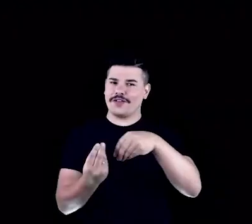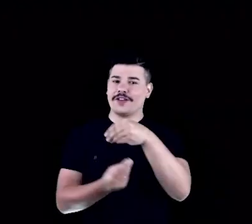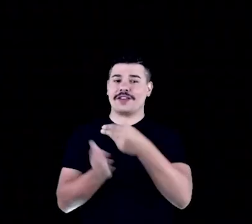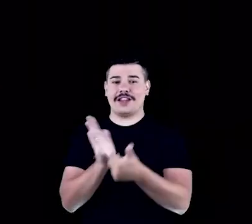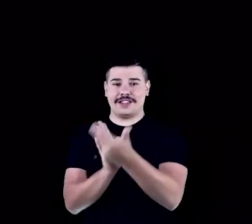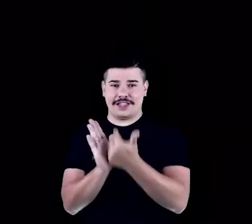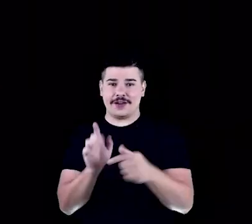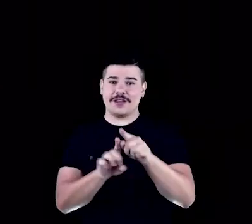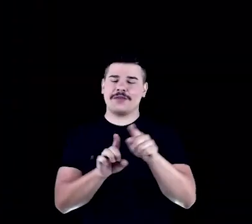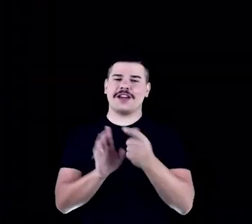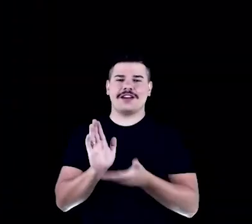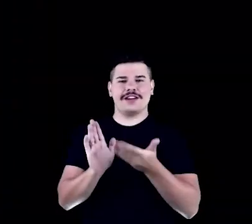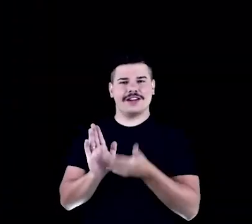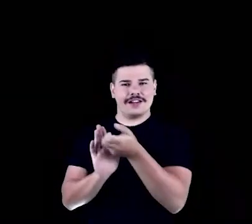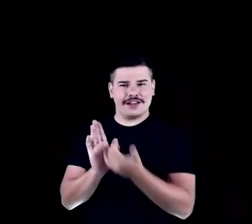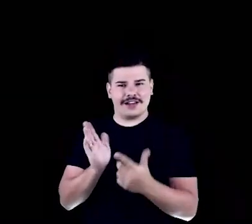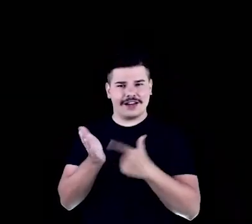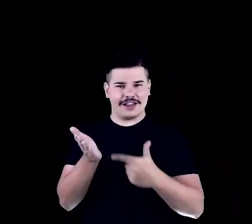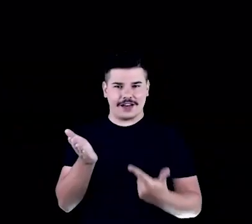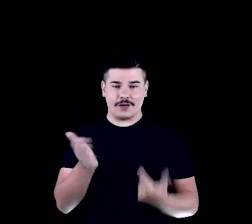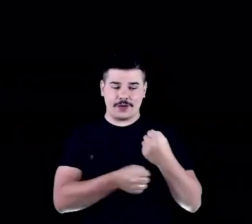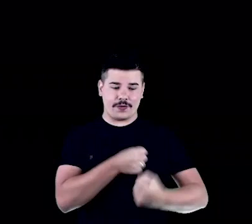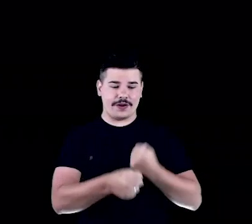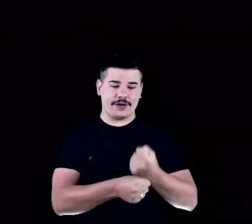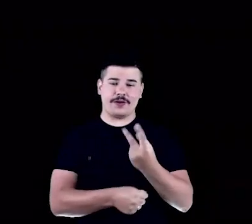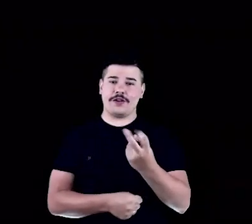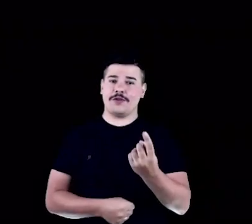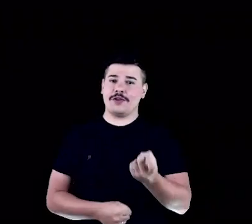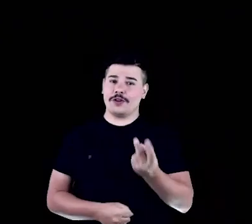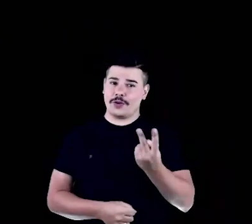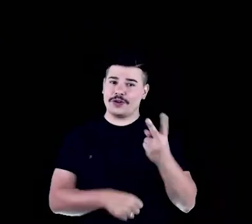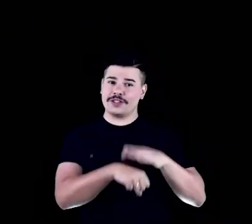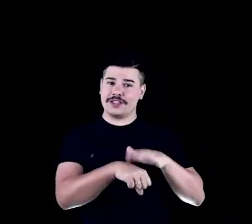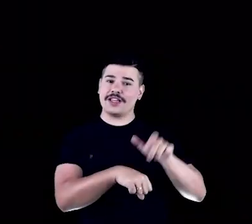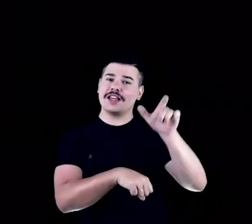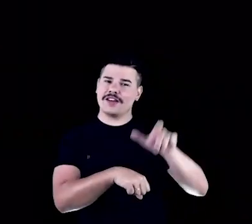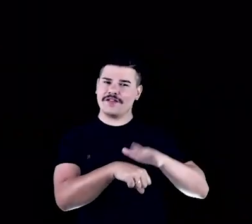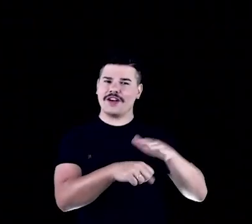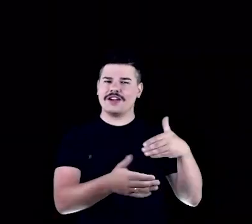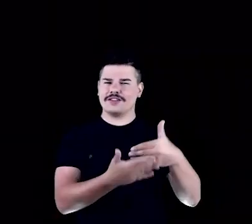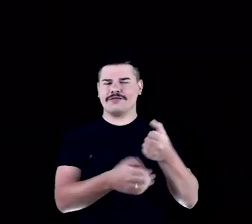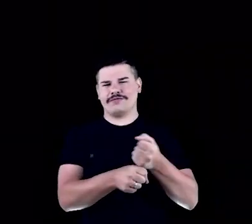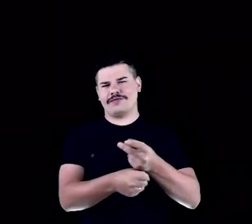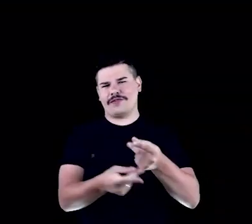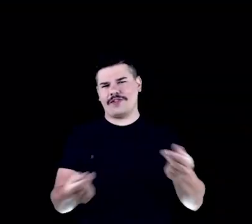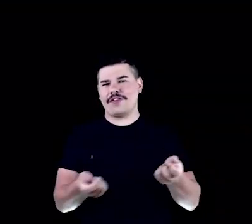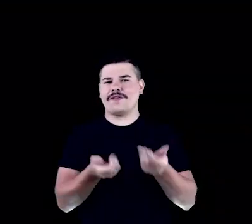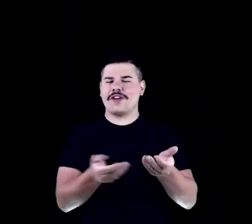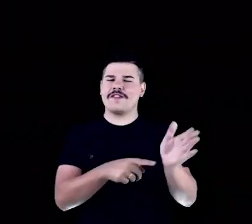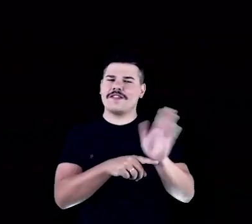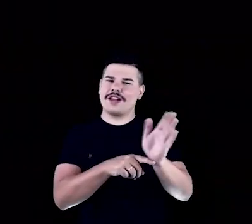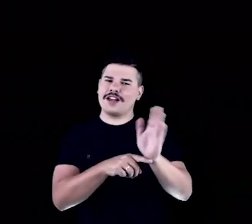o design e a literatura. Desde 2012, o Arthur ele produz seus próprios paquetes,